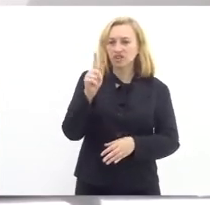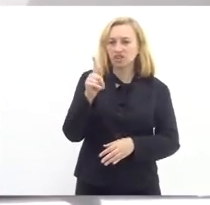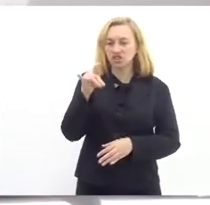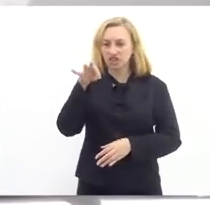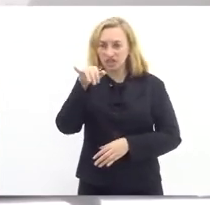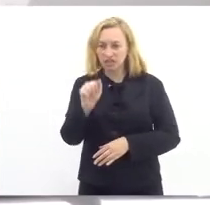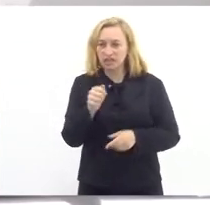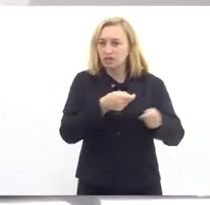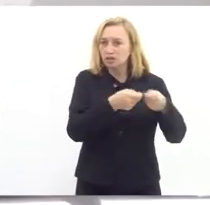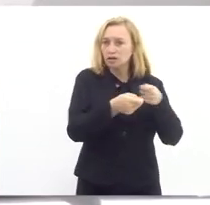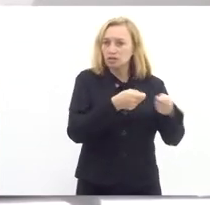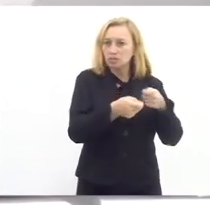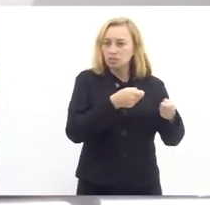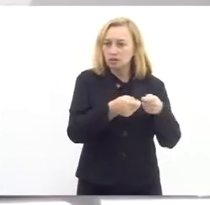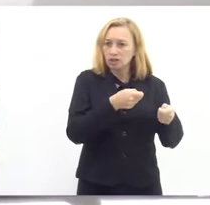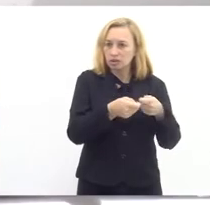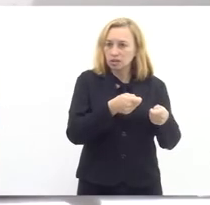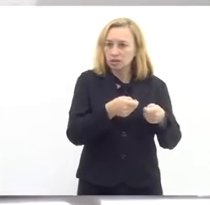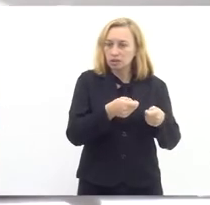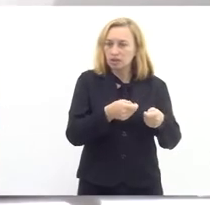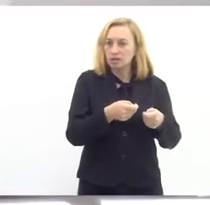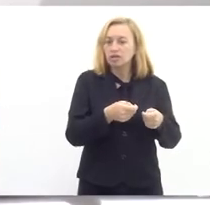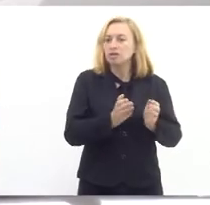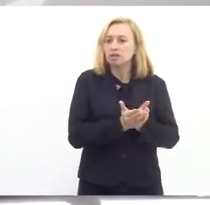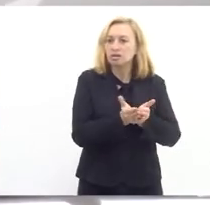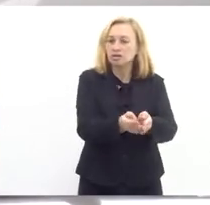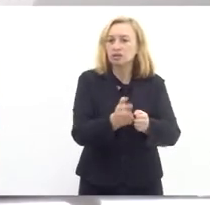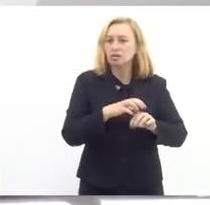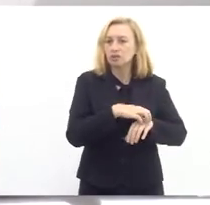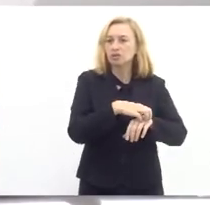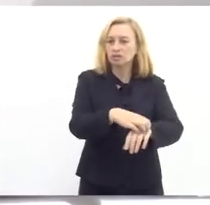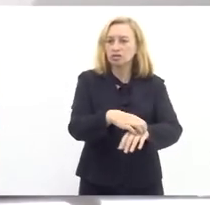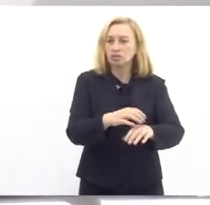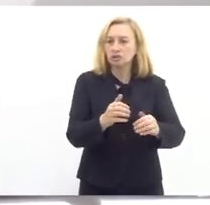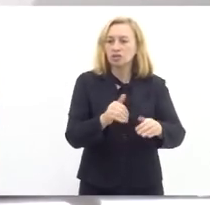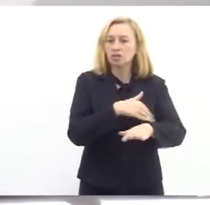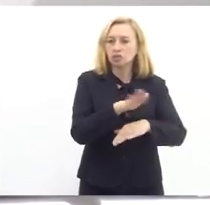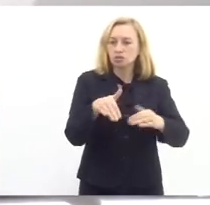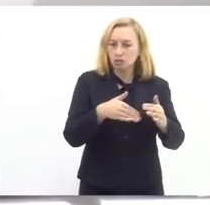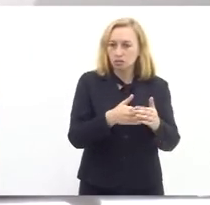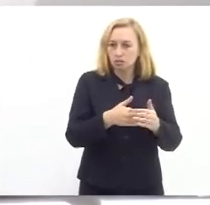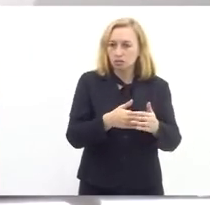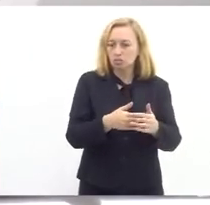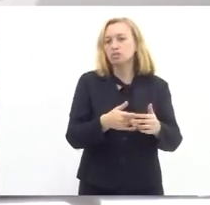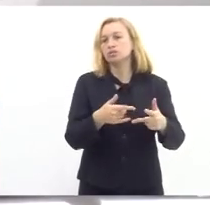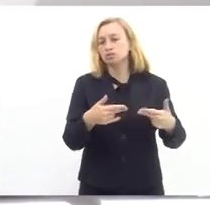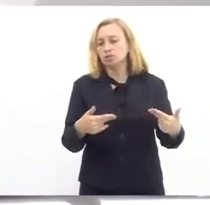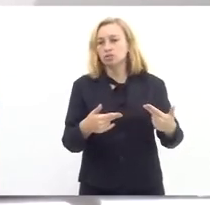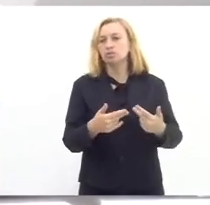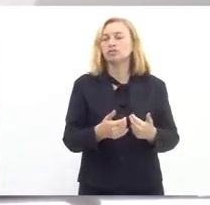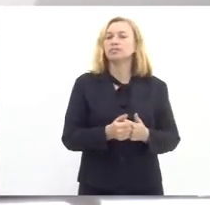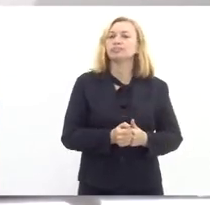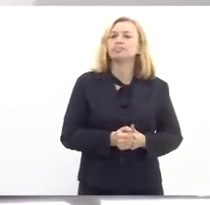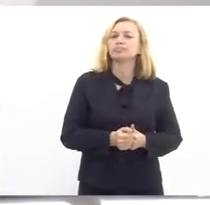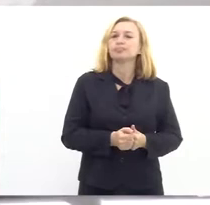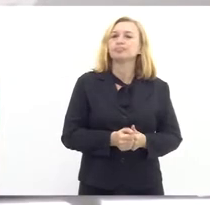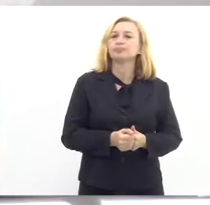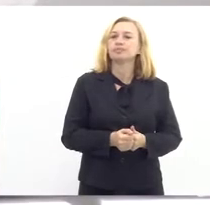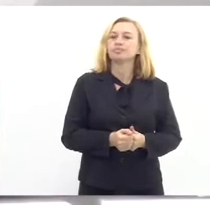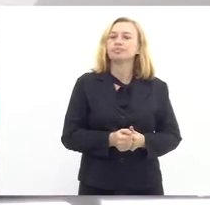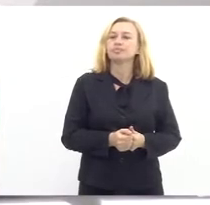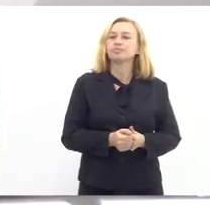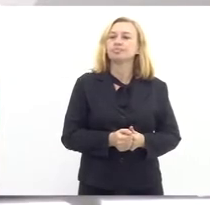serviços públicos concedidos aos transportes aquaviário, ferroviário, metroviário e rodovia do Estado de Janeiro, GETRANS, no uso das suas atribuições